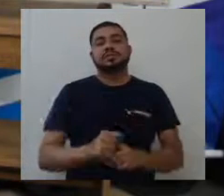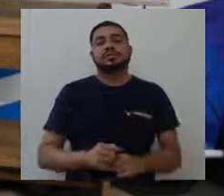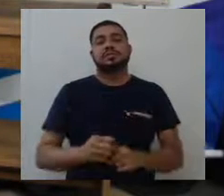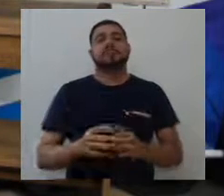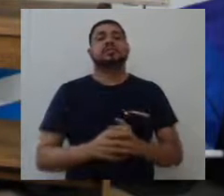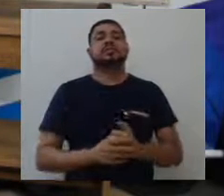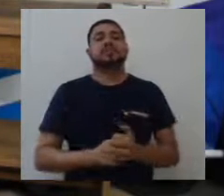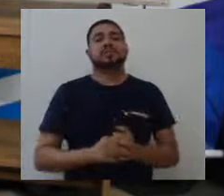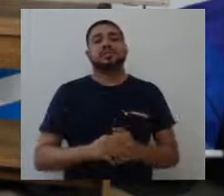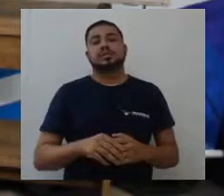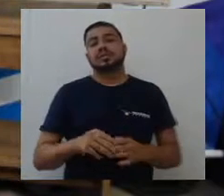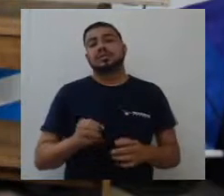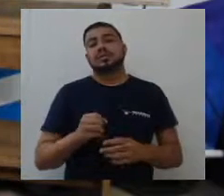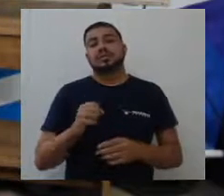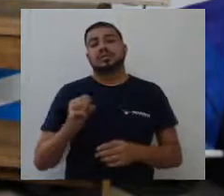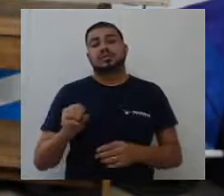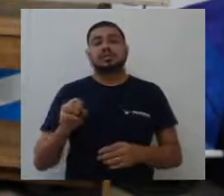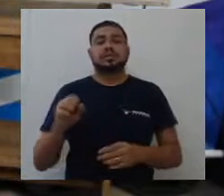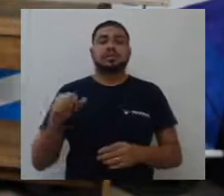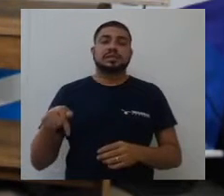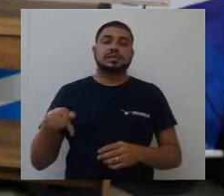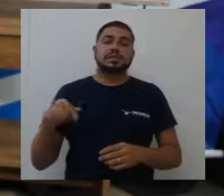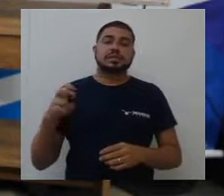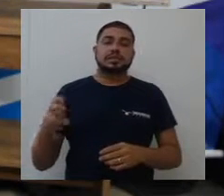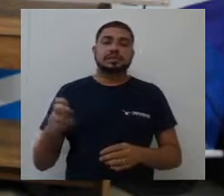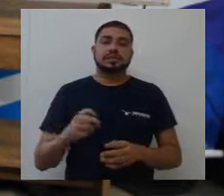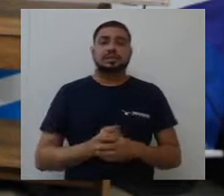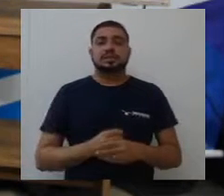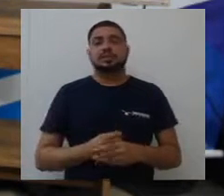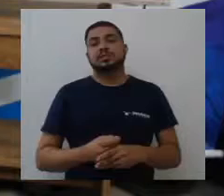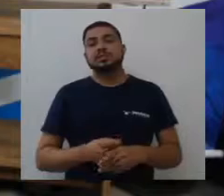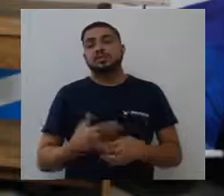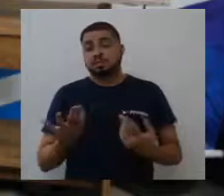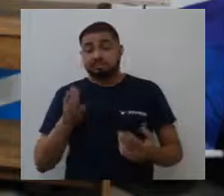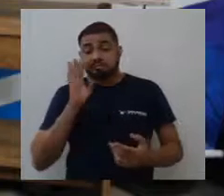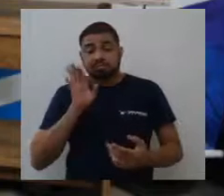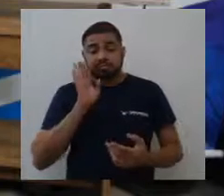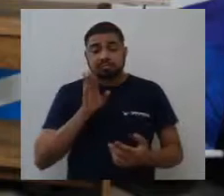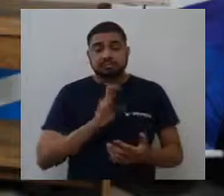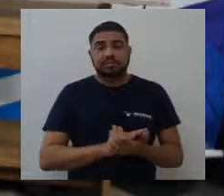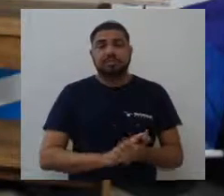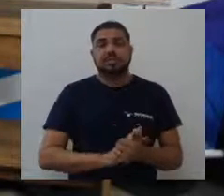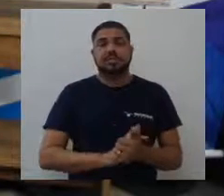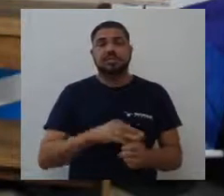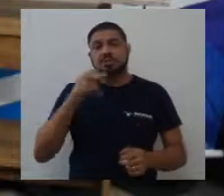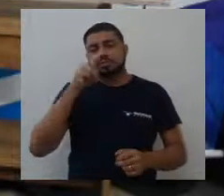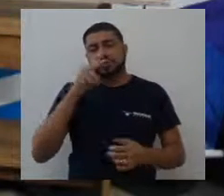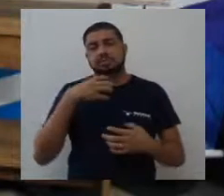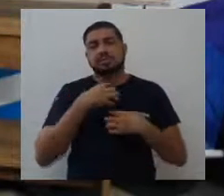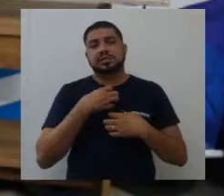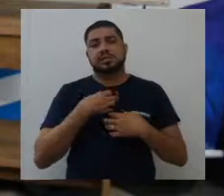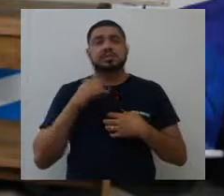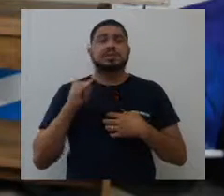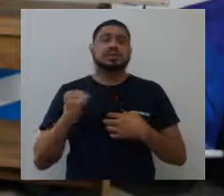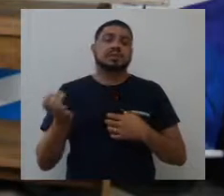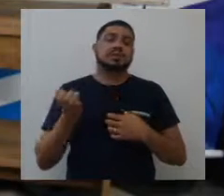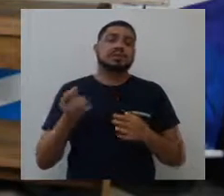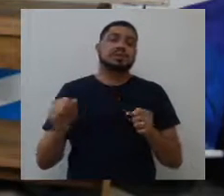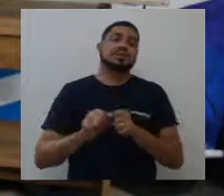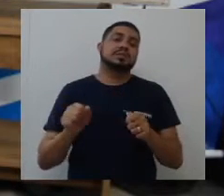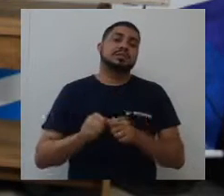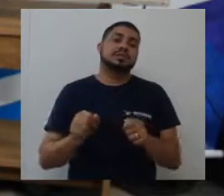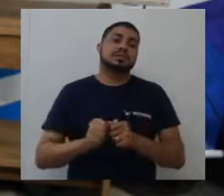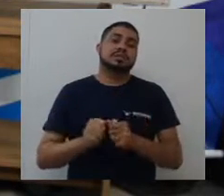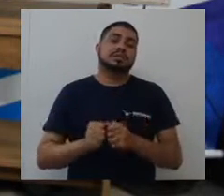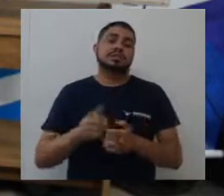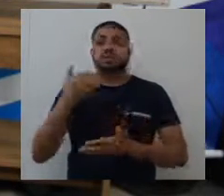por 0,875. Sacou a ideia? Não é massa isso aí? Da mesma forma, se eu quiser fazer descontos